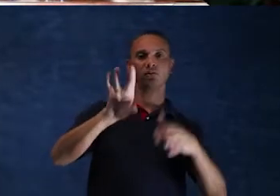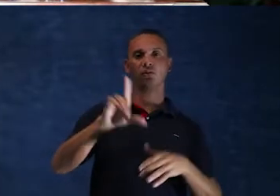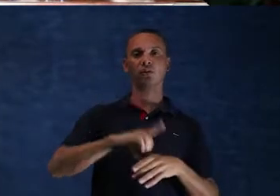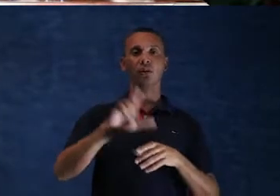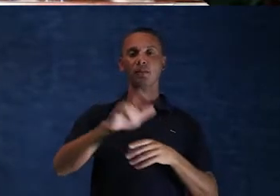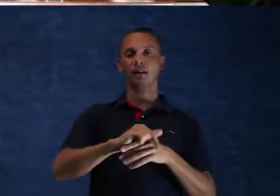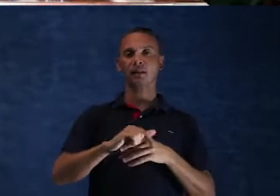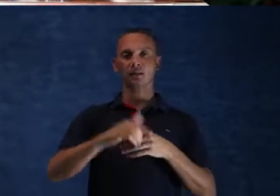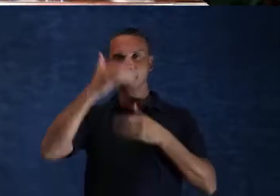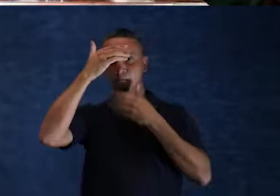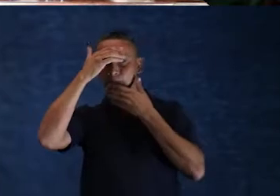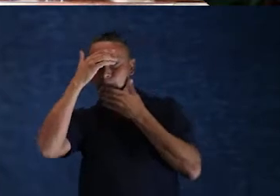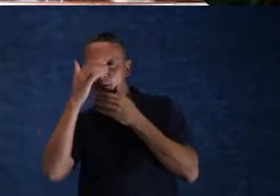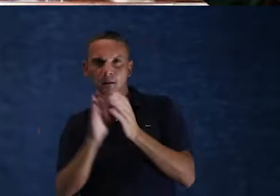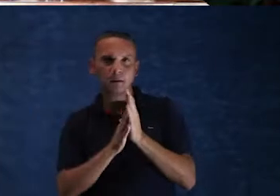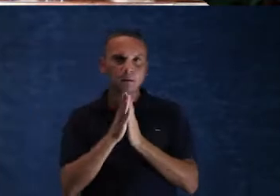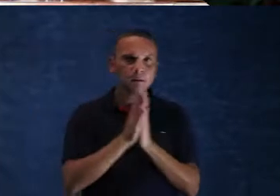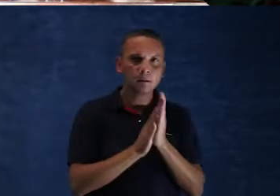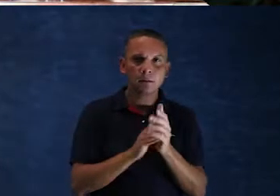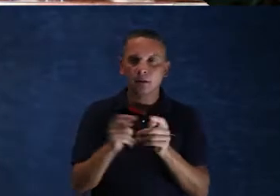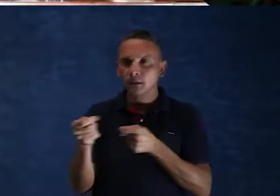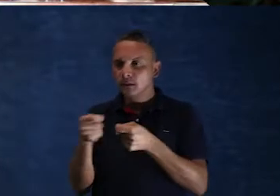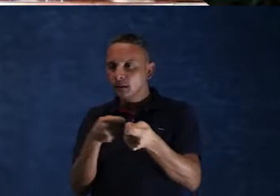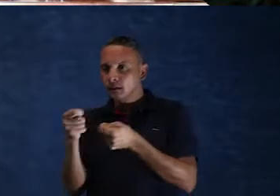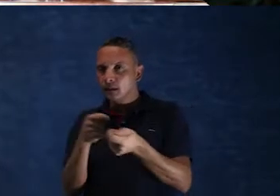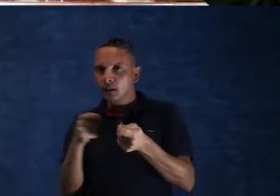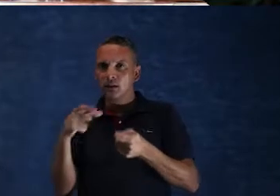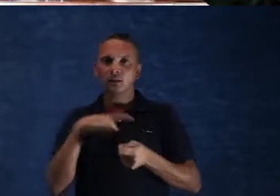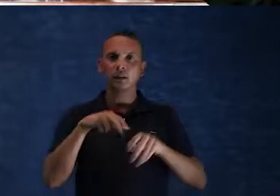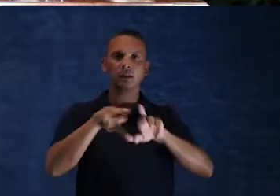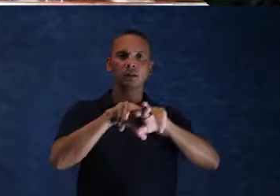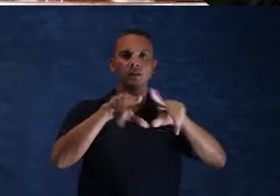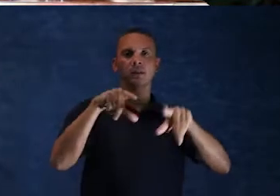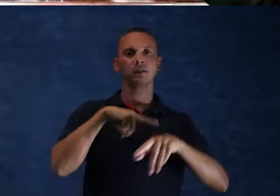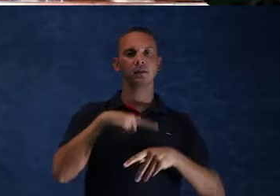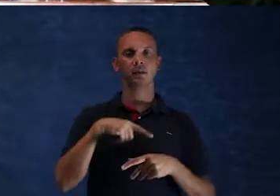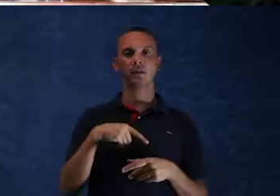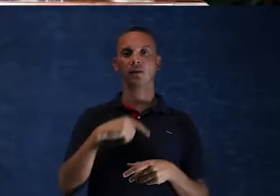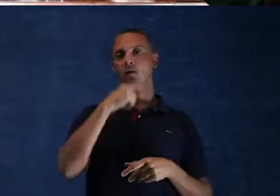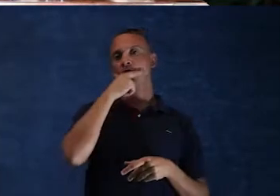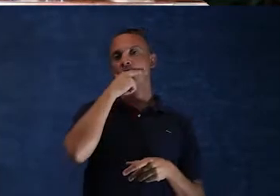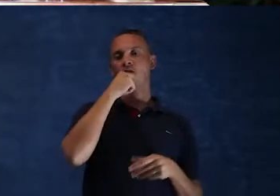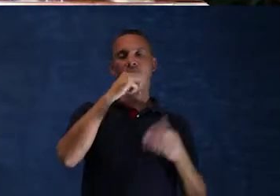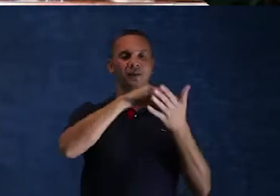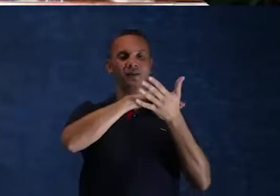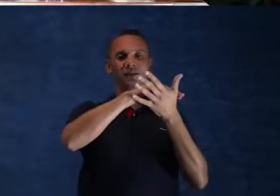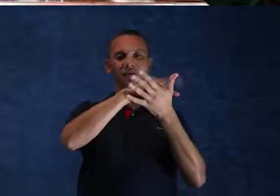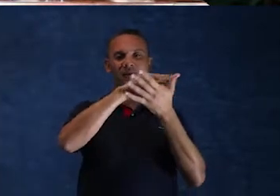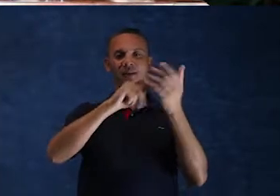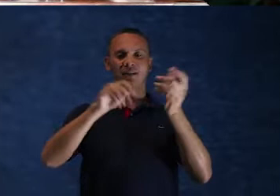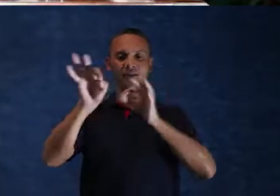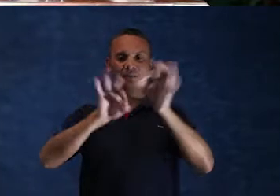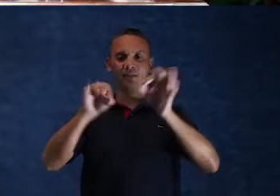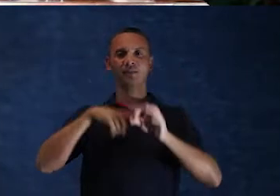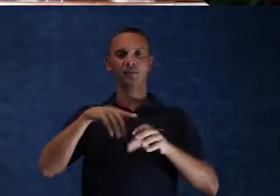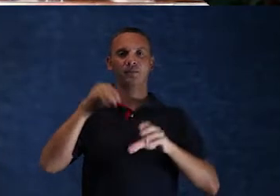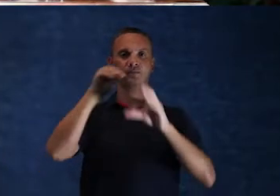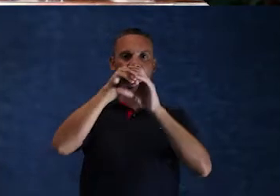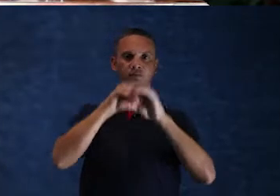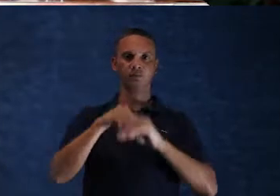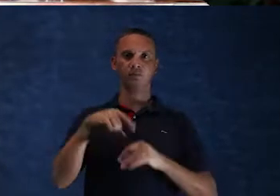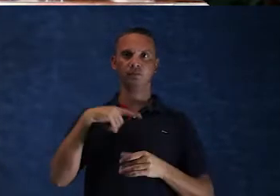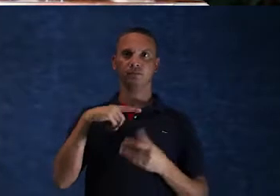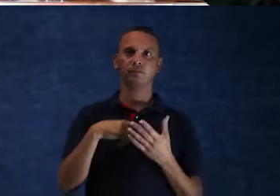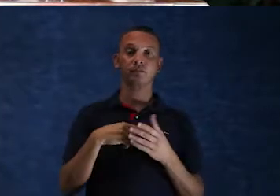de quadrilhas e negociatas, como nos contos de Fernando Bonassi, Marcelo Rubens Paiva e Marçal Aquino,